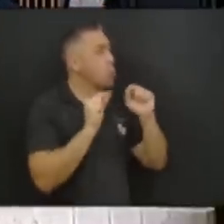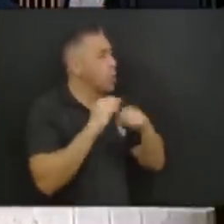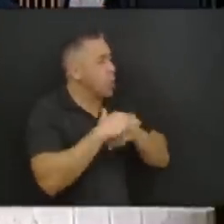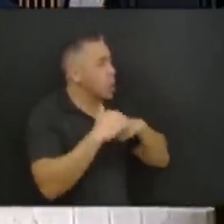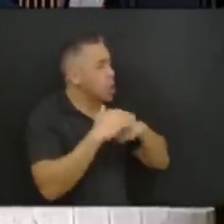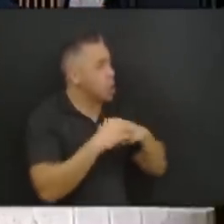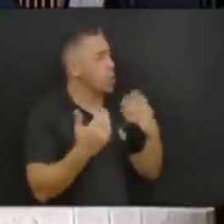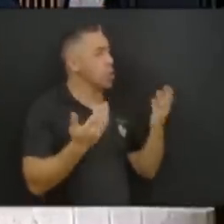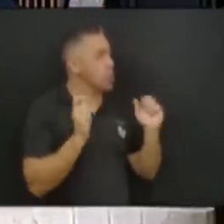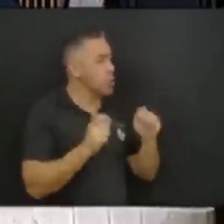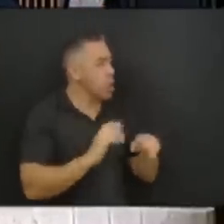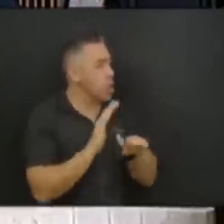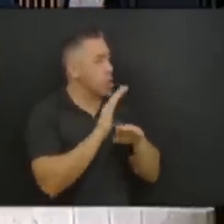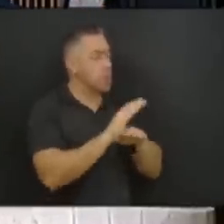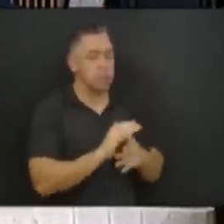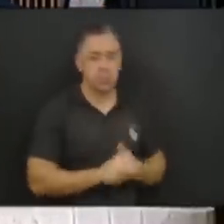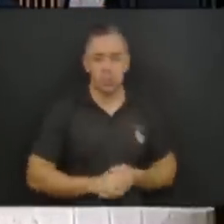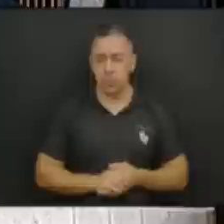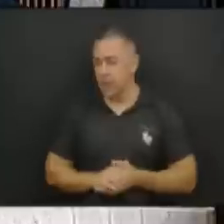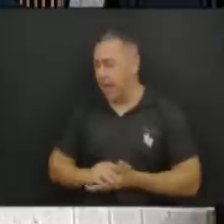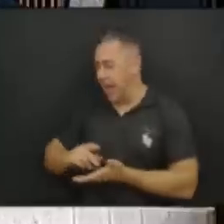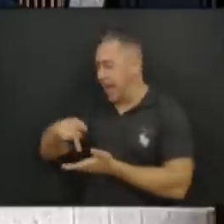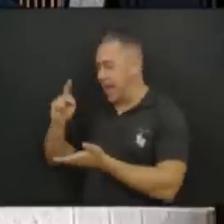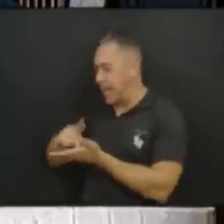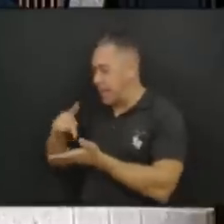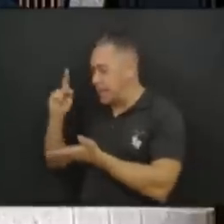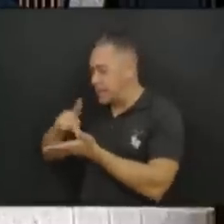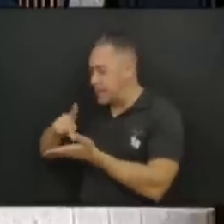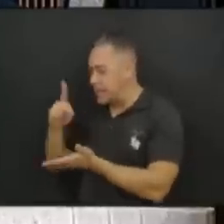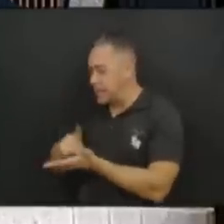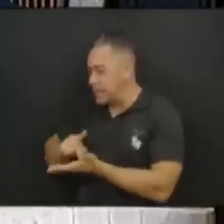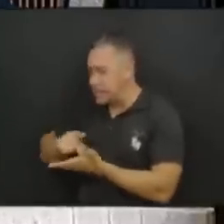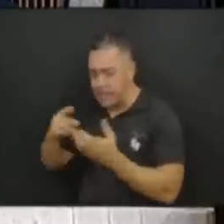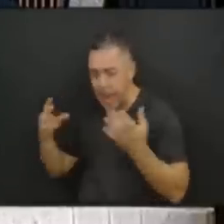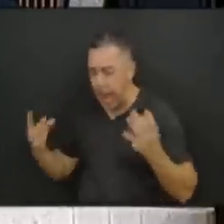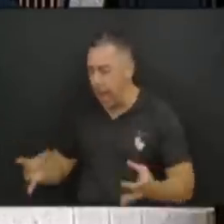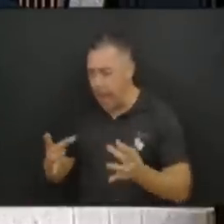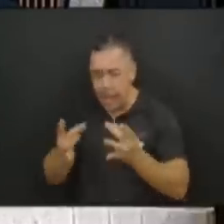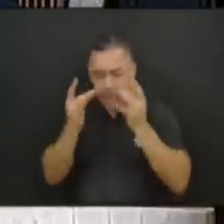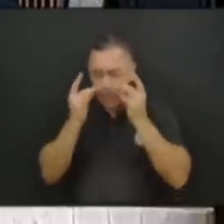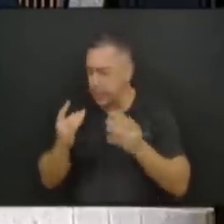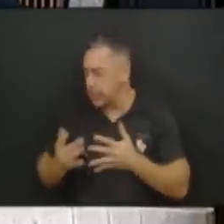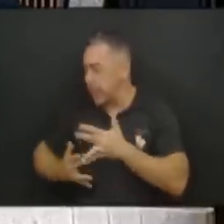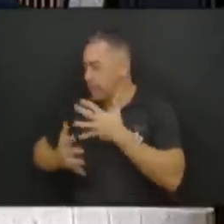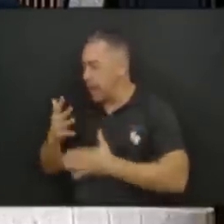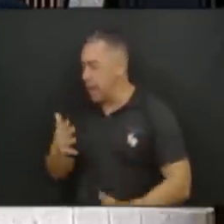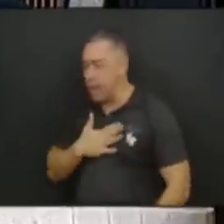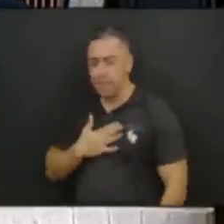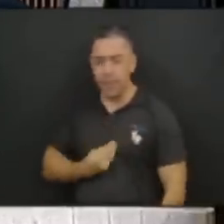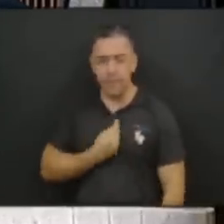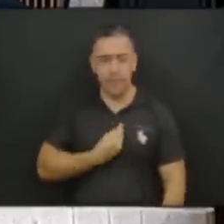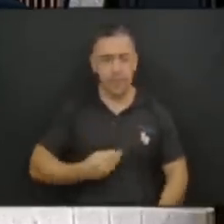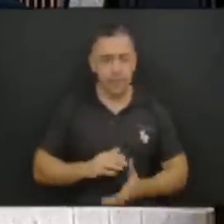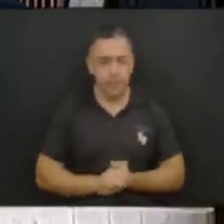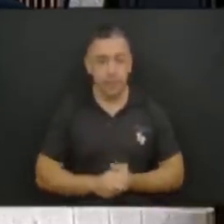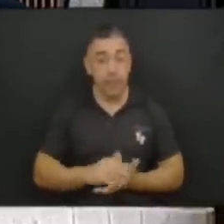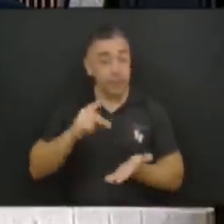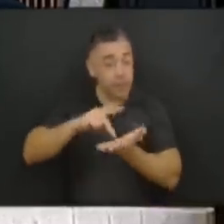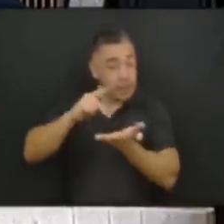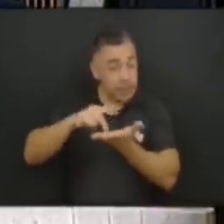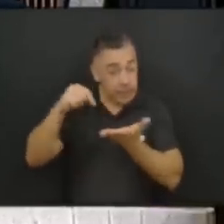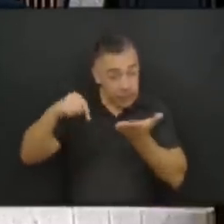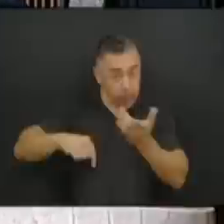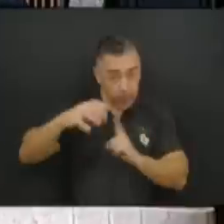ele atrapalha que eu posso lhe ajudar eu vou a realidade a realidade tem atrapalhado muito de habilidade no